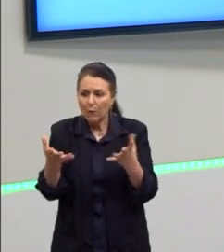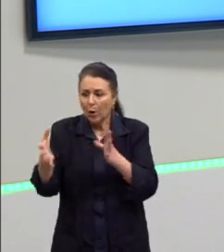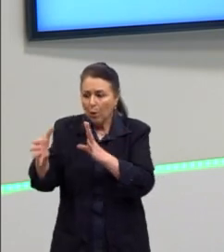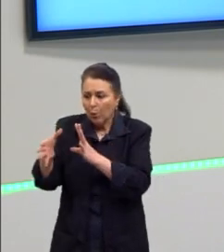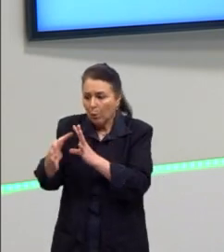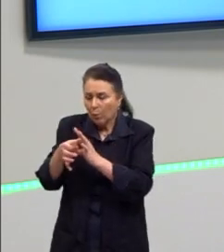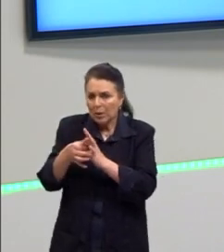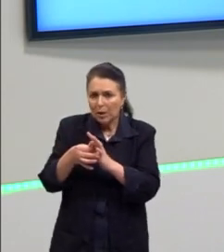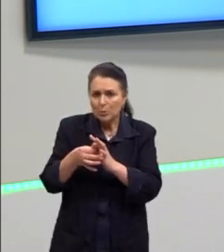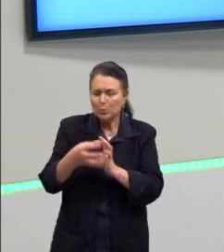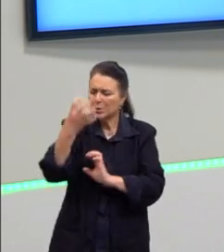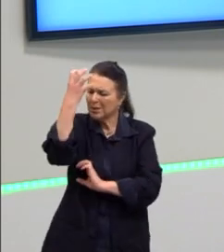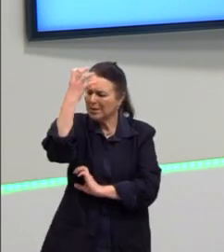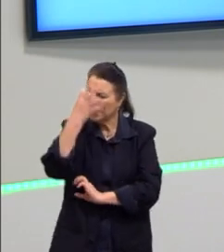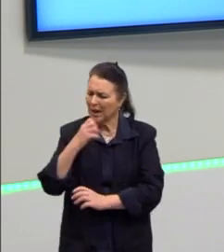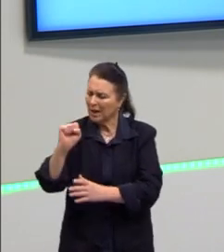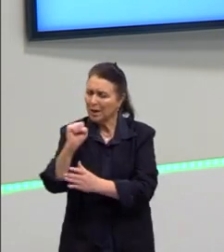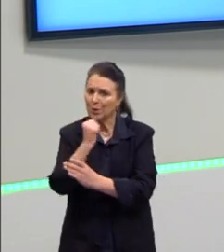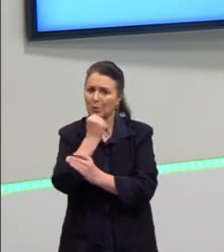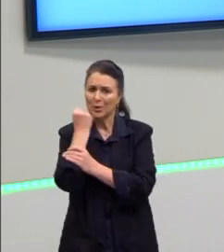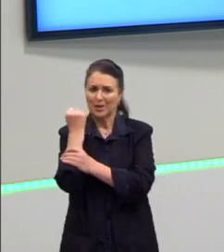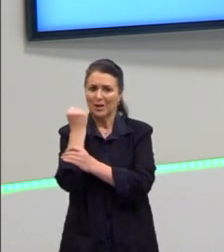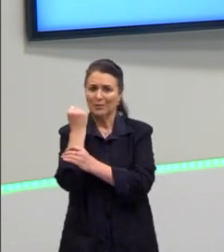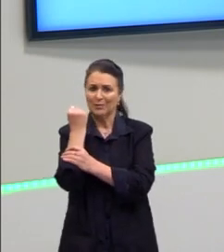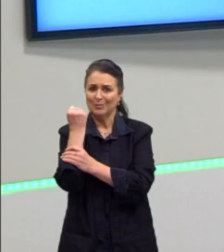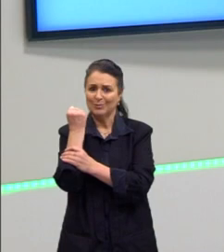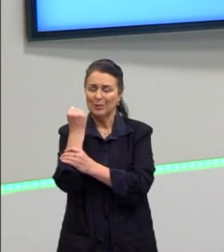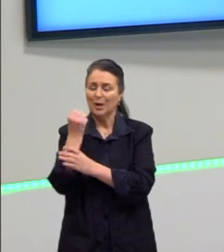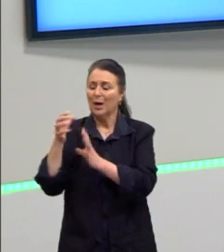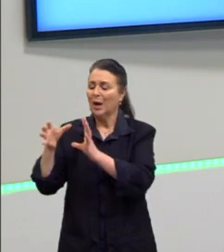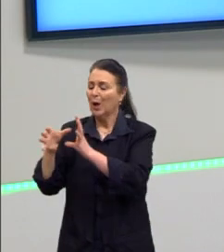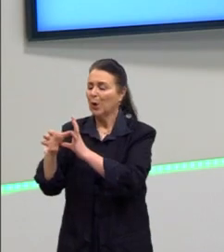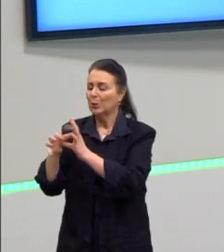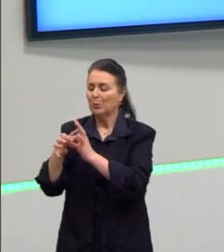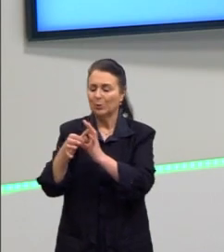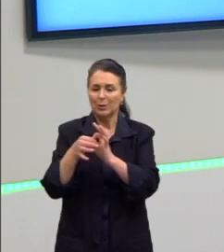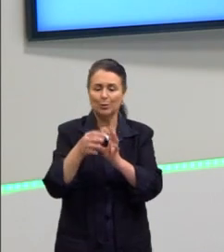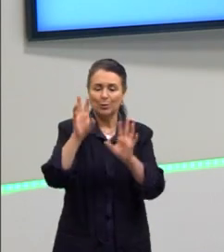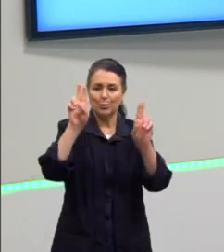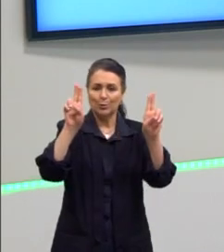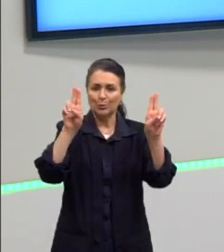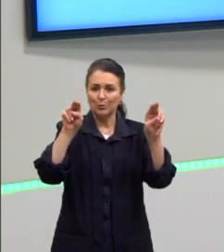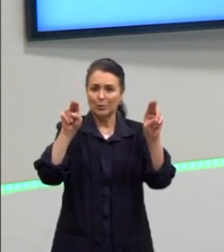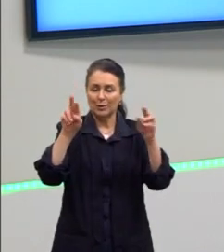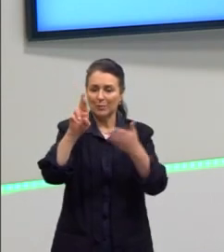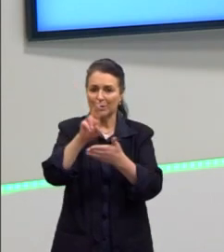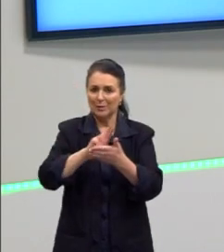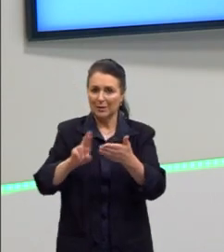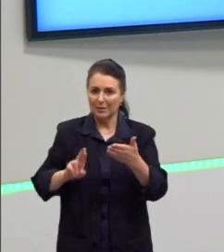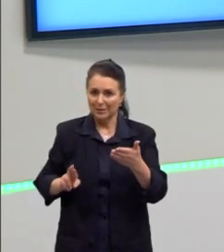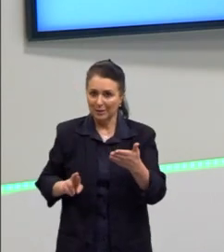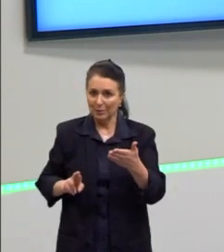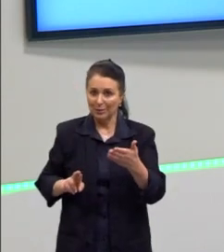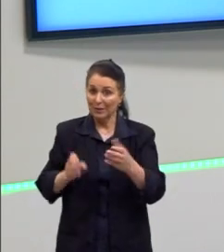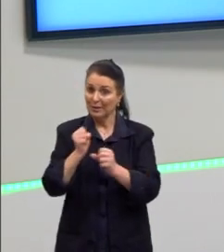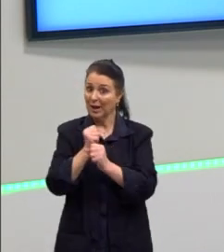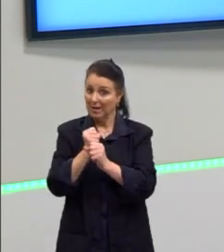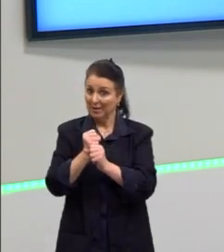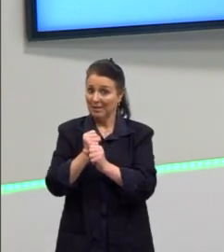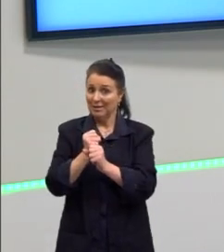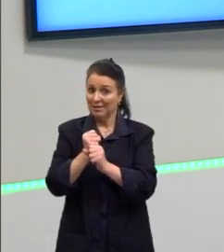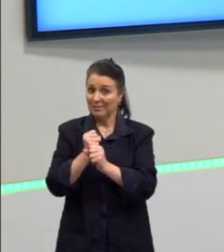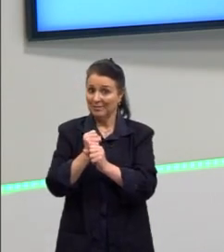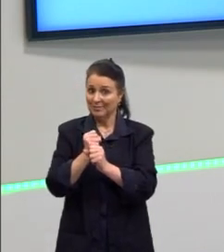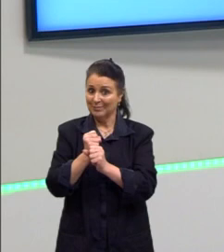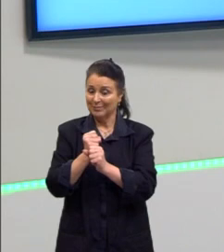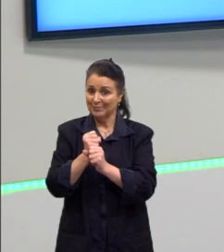grave né que é desse contexto desse tema da redação deste ano em relação